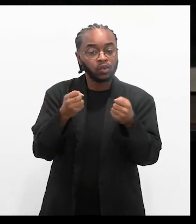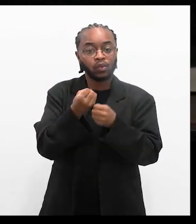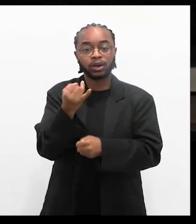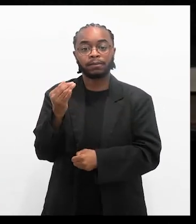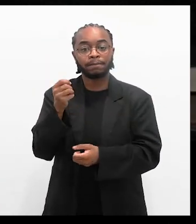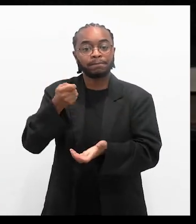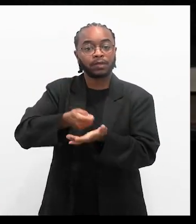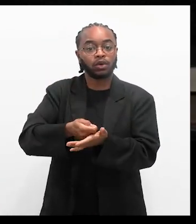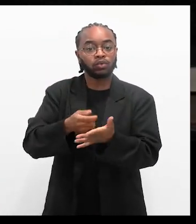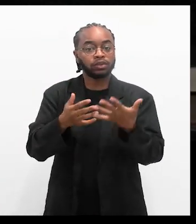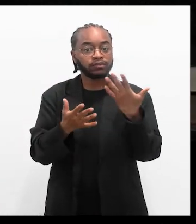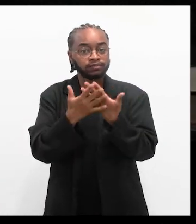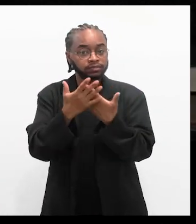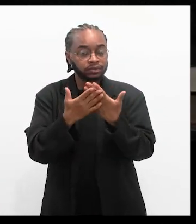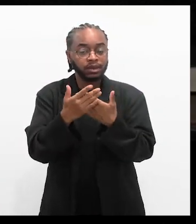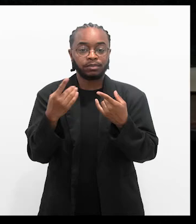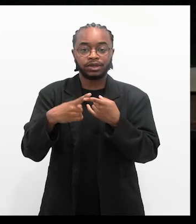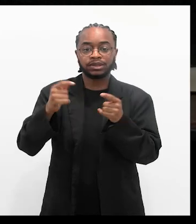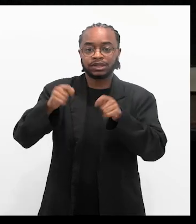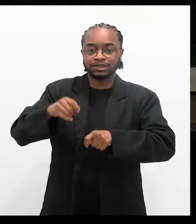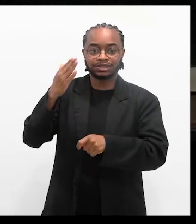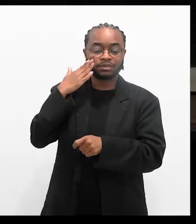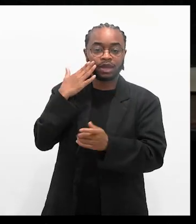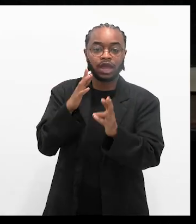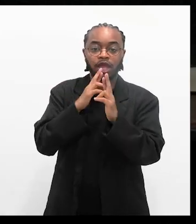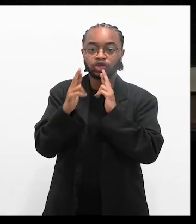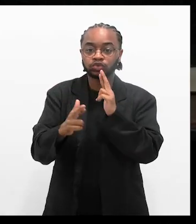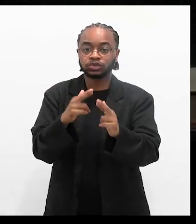para saber o resultado desse produto.